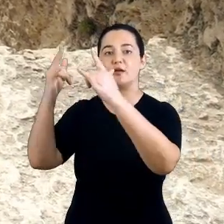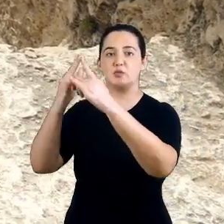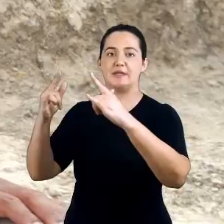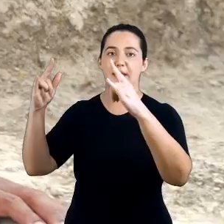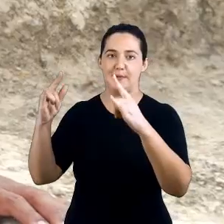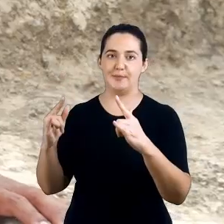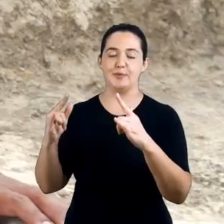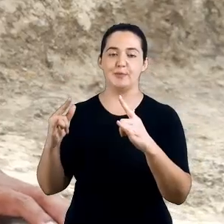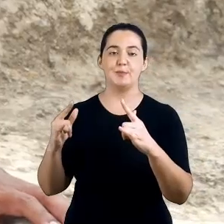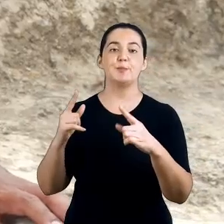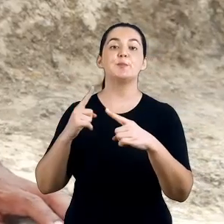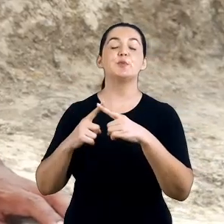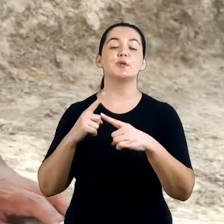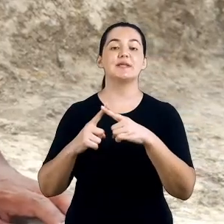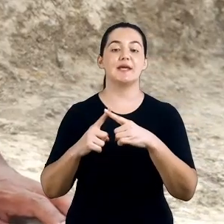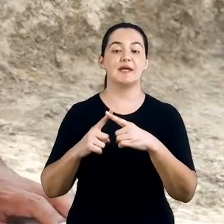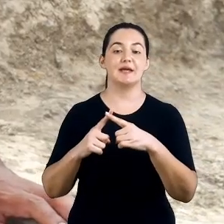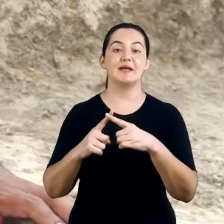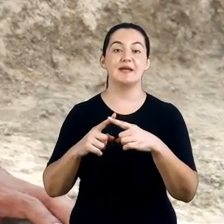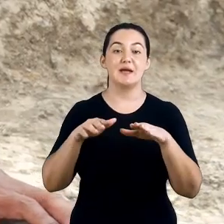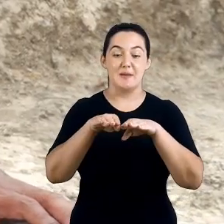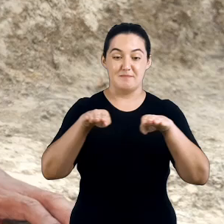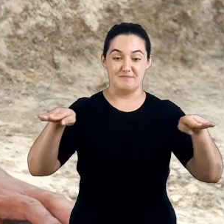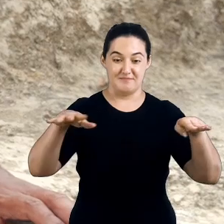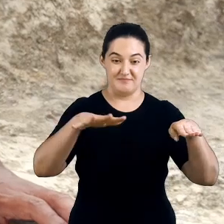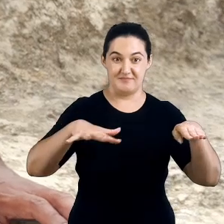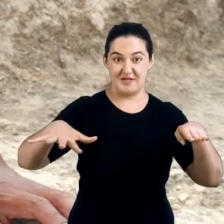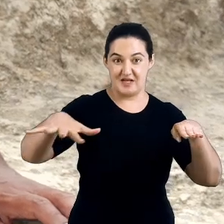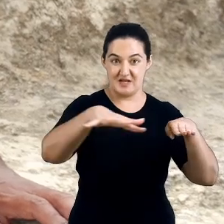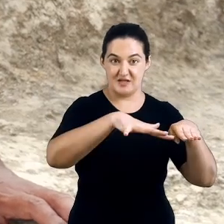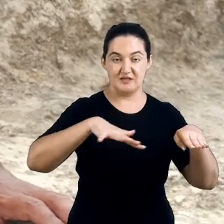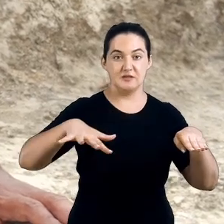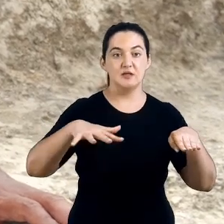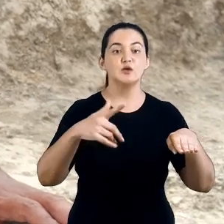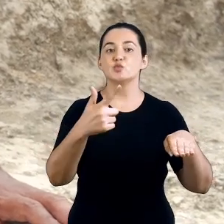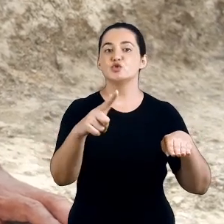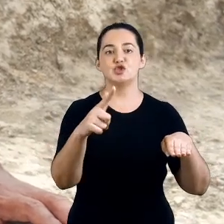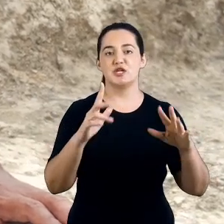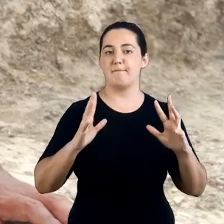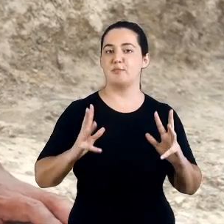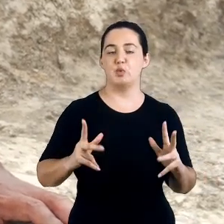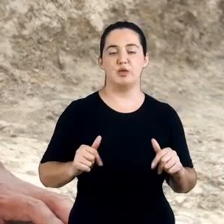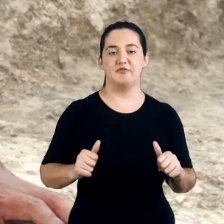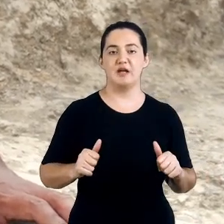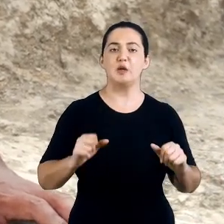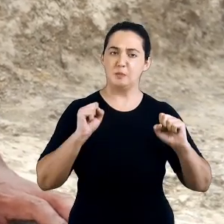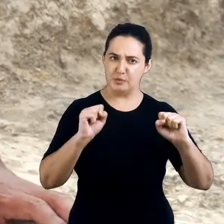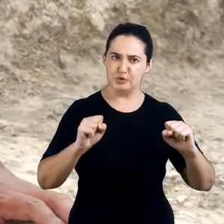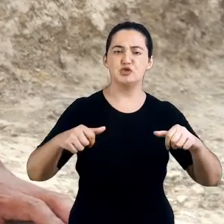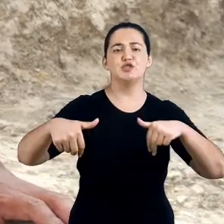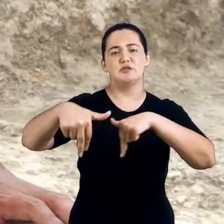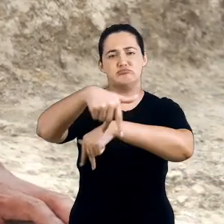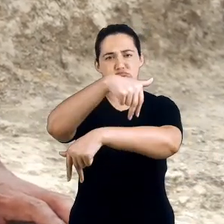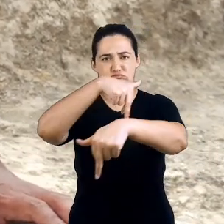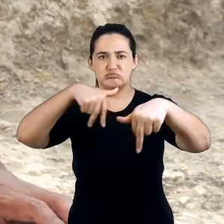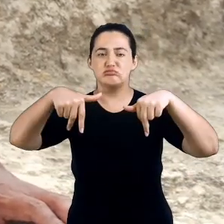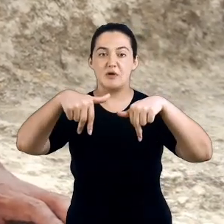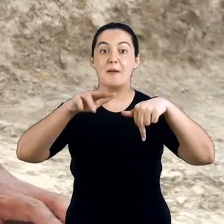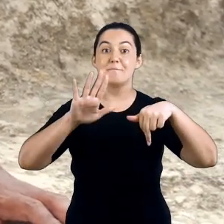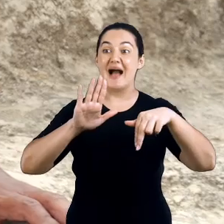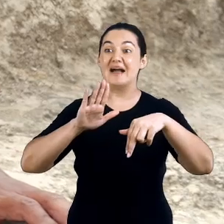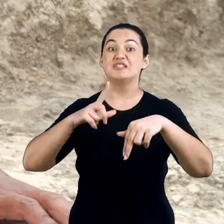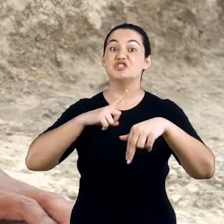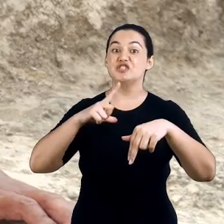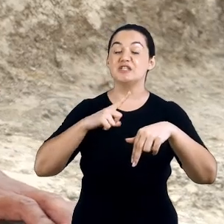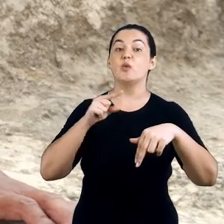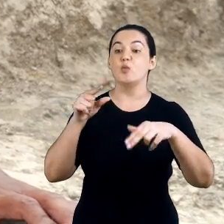do templo. Eu digo até o interior do templo, porque na esplanada, mesmo que você não estivesse totalmente purificado, você poderia